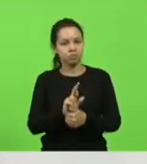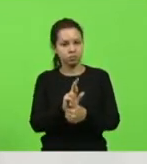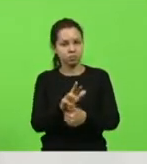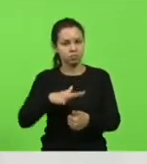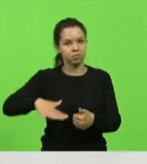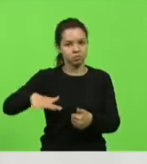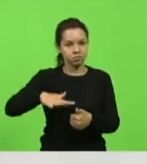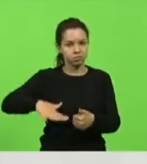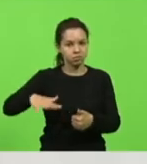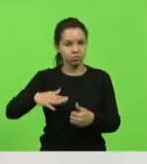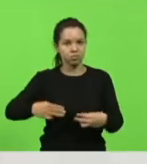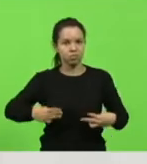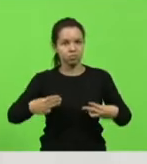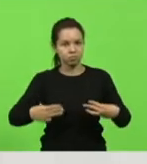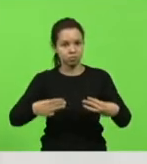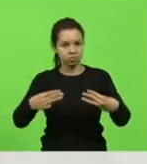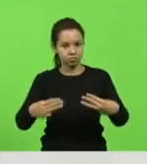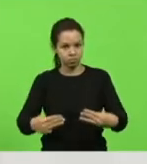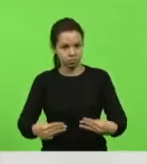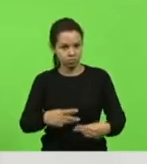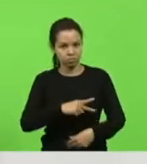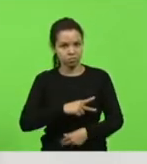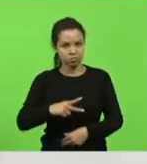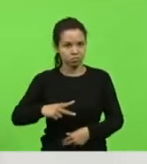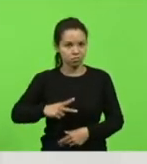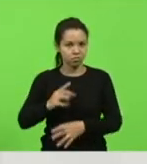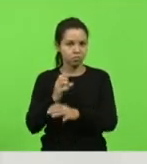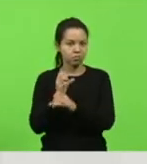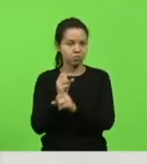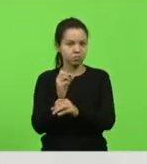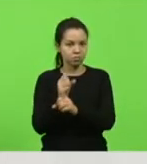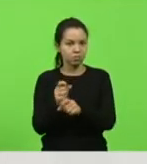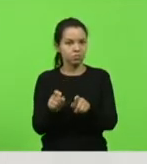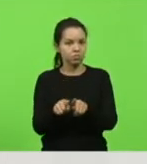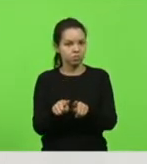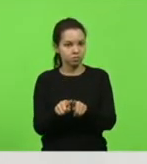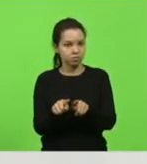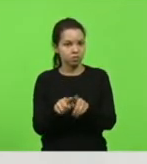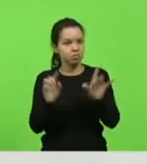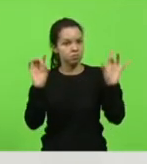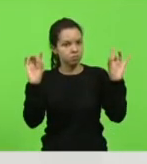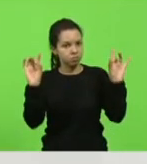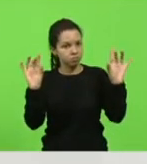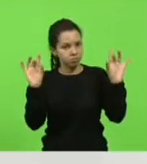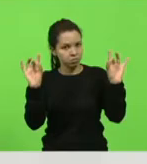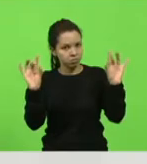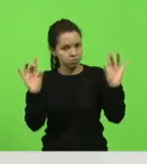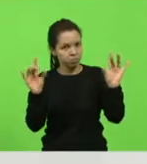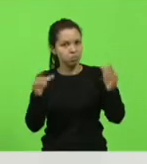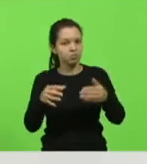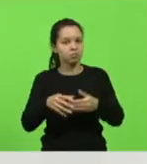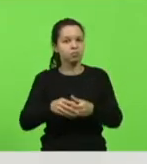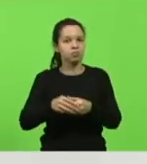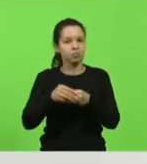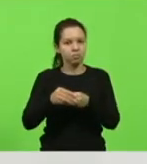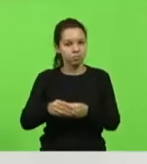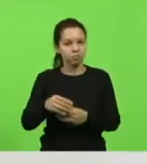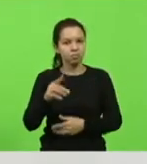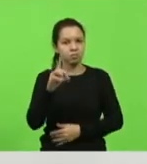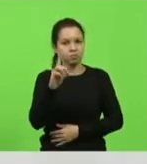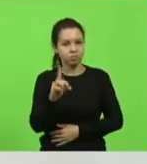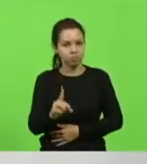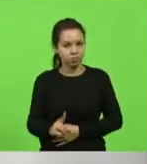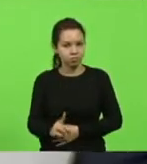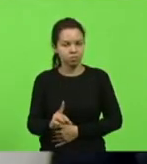de quantos que nos antecedentes sua fala gostaria também de uma maneira especial cumprimentar a nossa diretora-geral